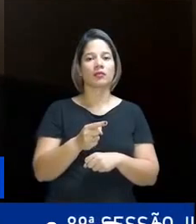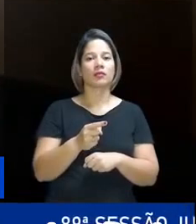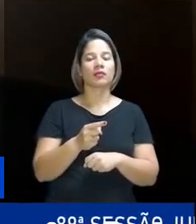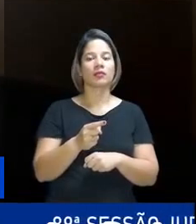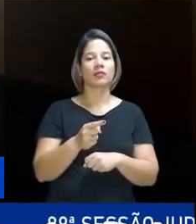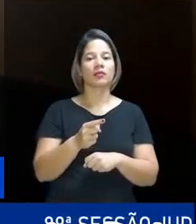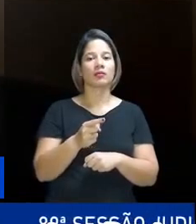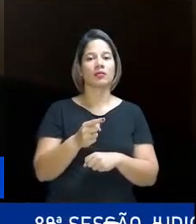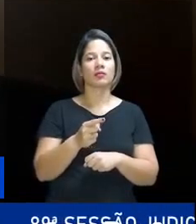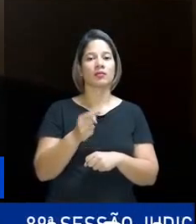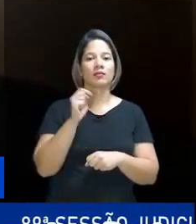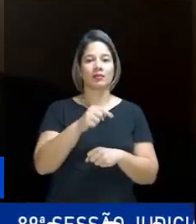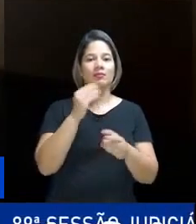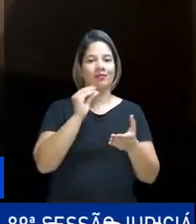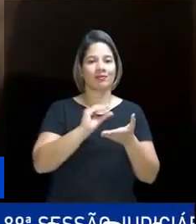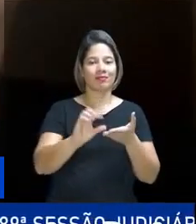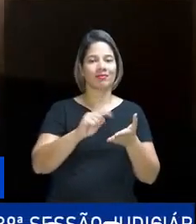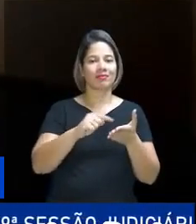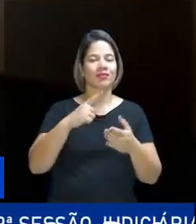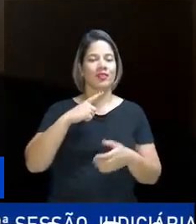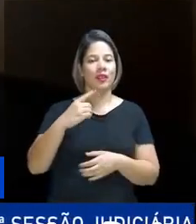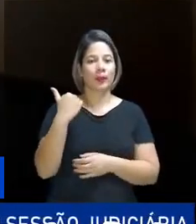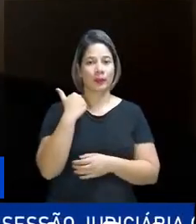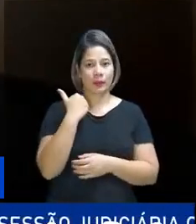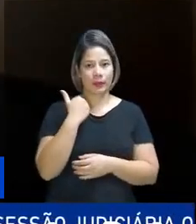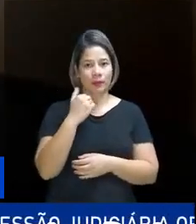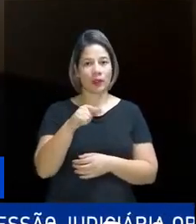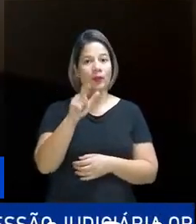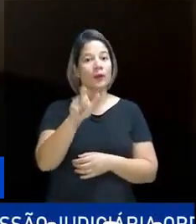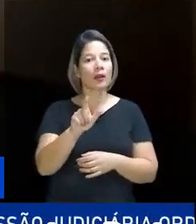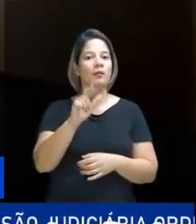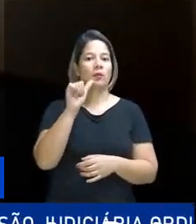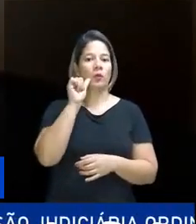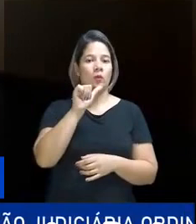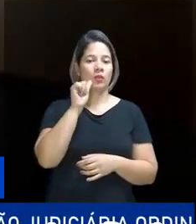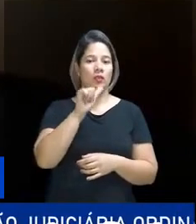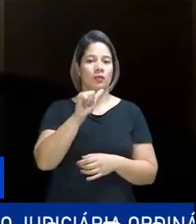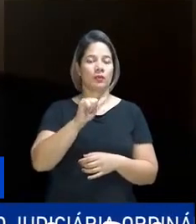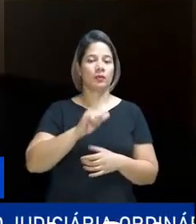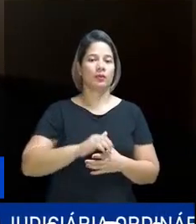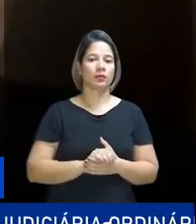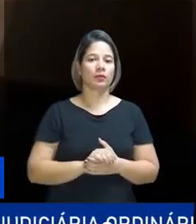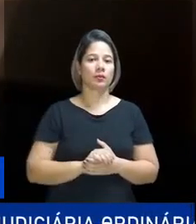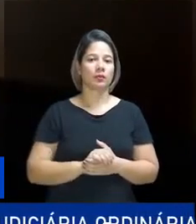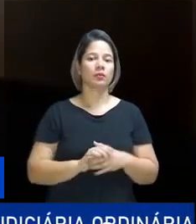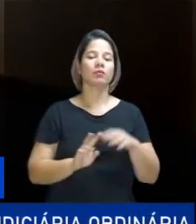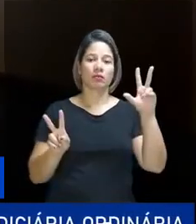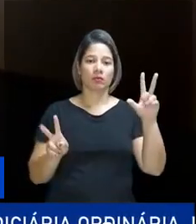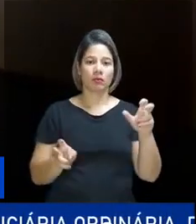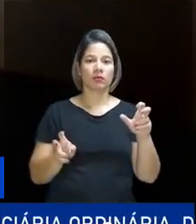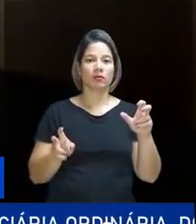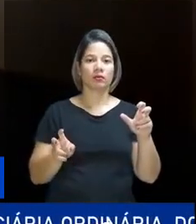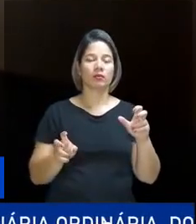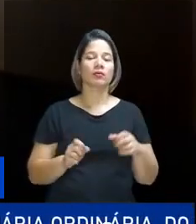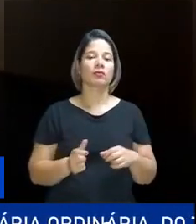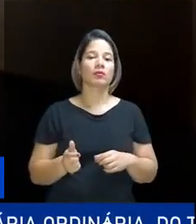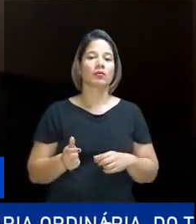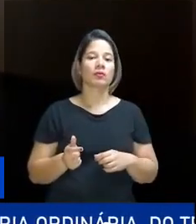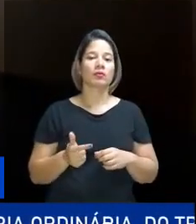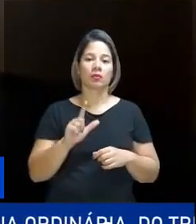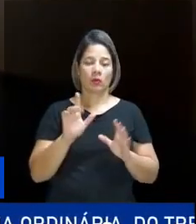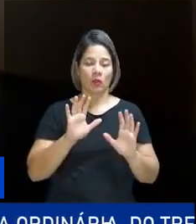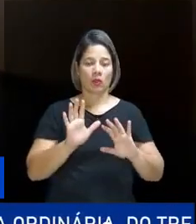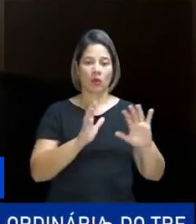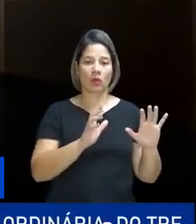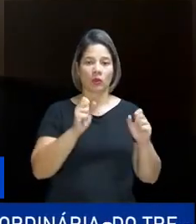deve ser depositado na conta do fundo partidário Mulher. Fecho aspas. Tanto a unidade técnica quanto à